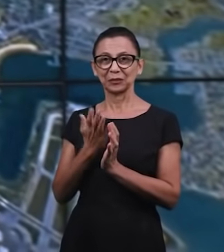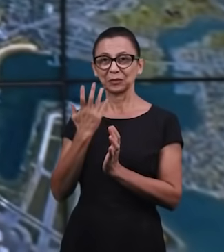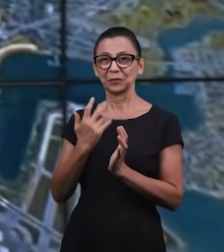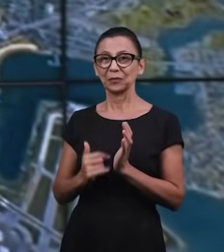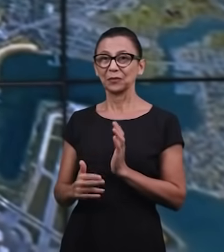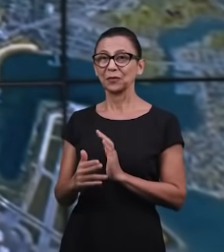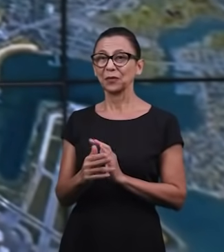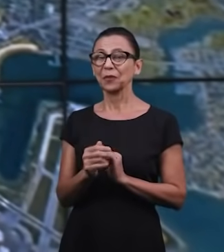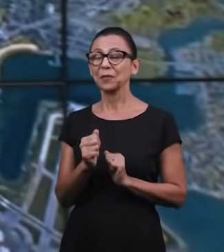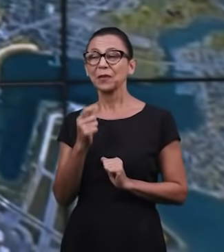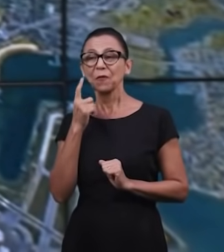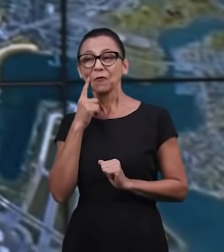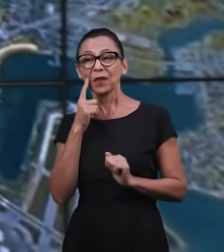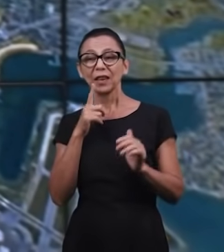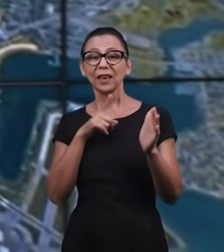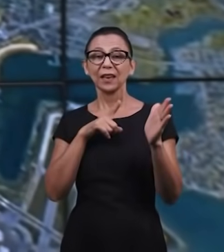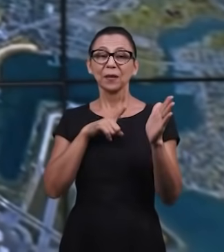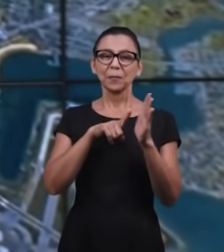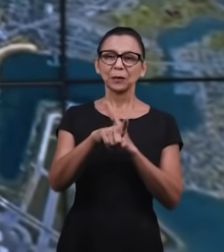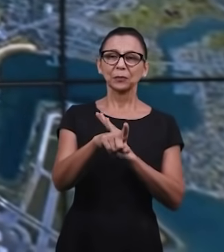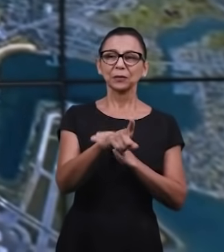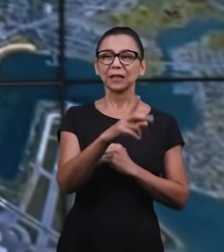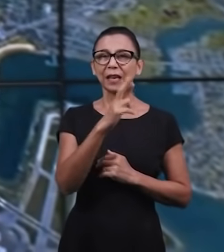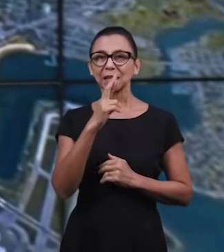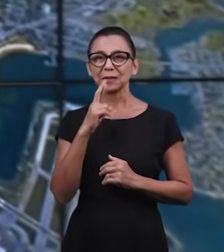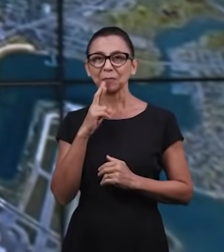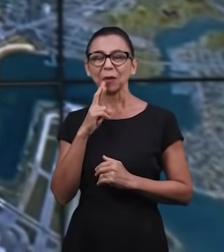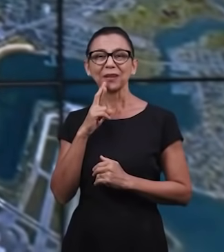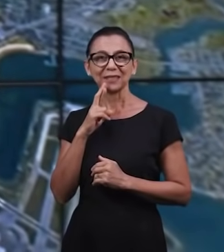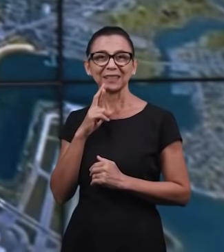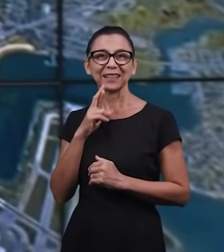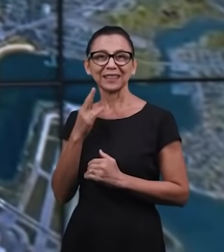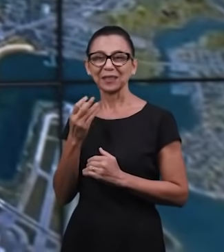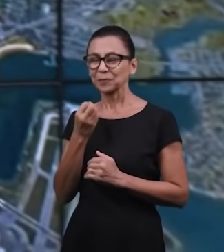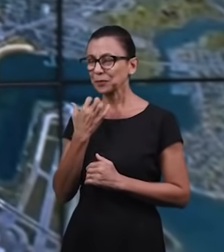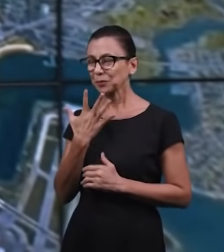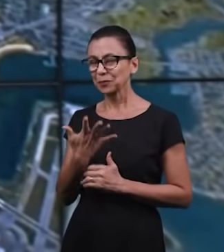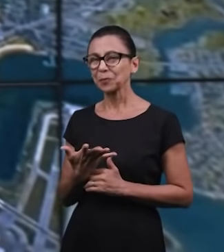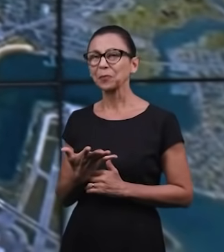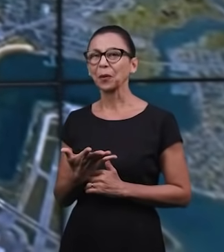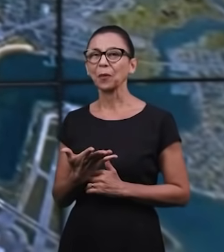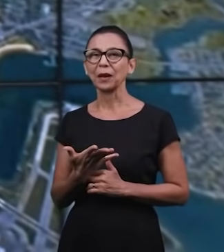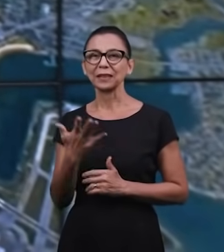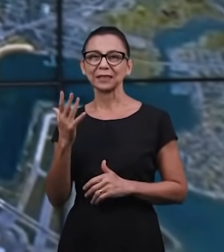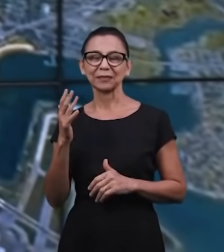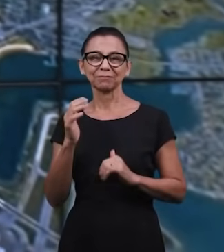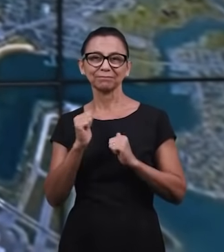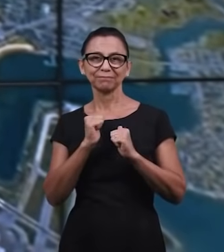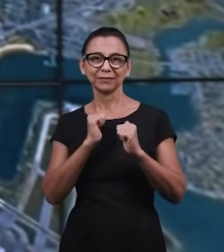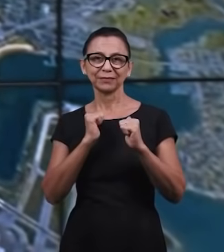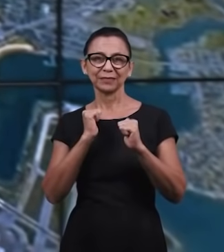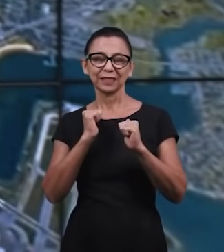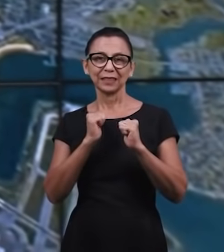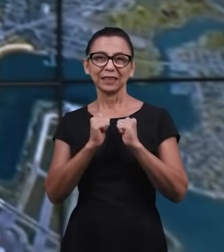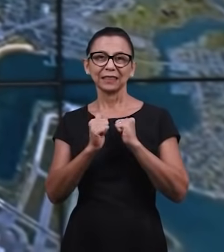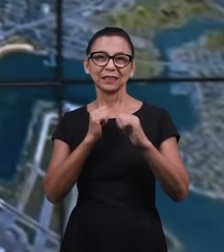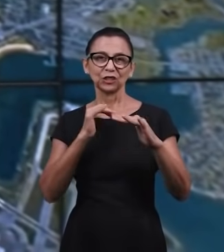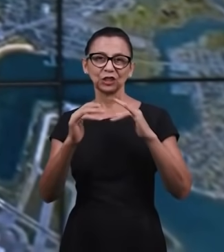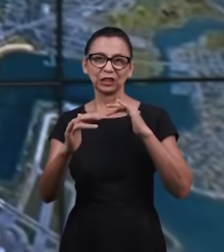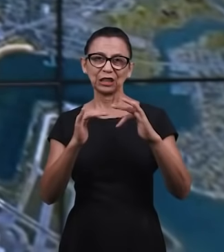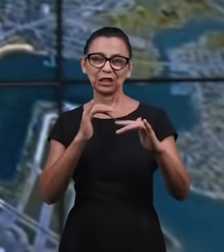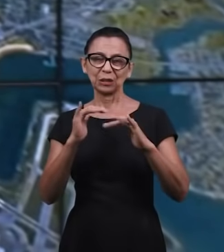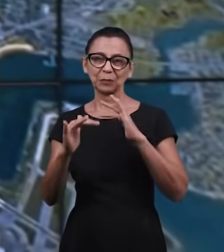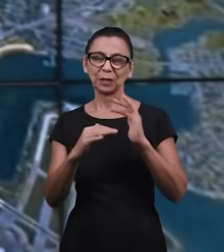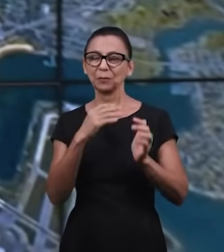fazer as respostas às perguntas que são dirigidas a elas. Muito boa essa informação, ficamos muito felizes